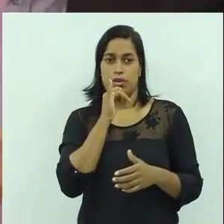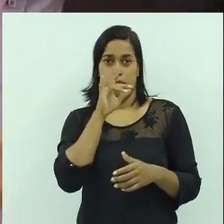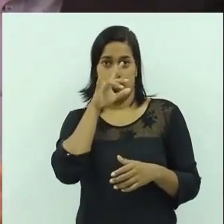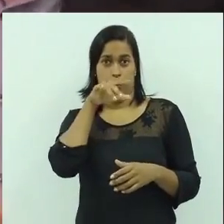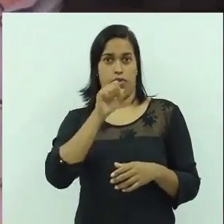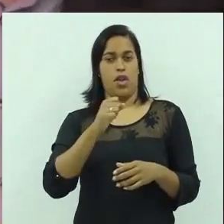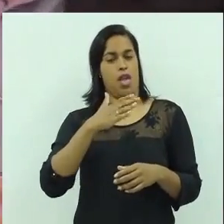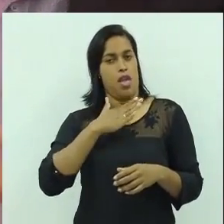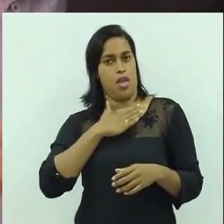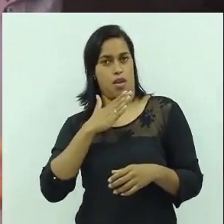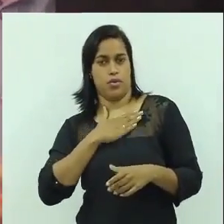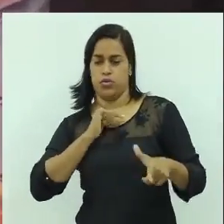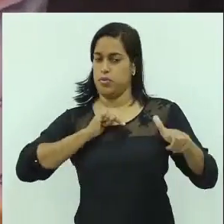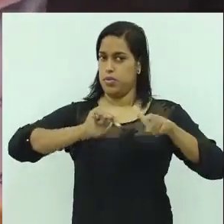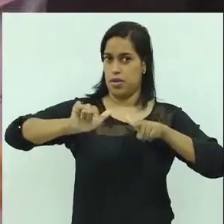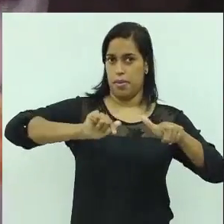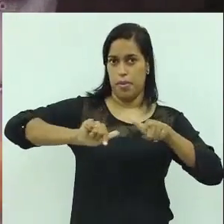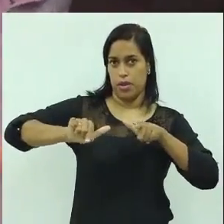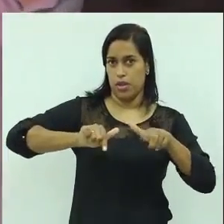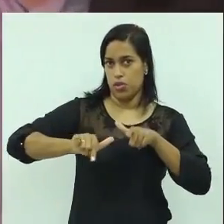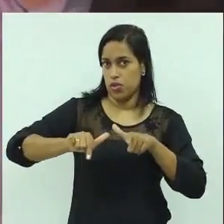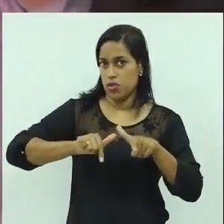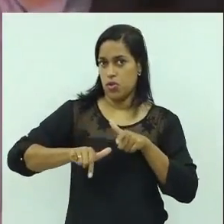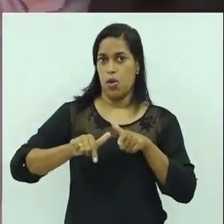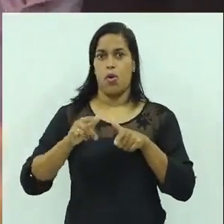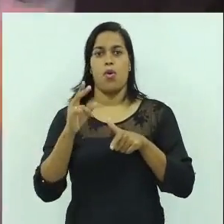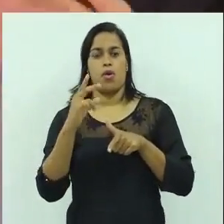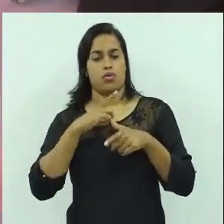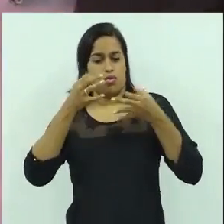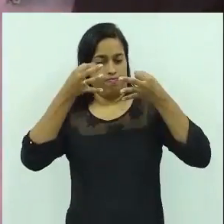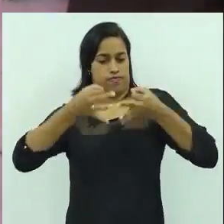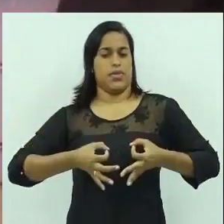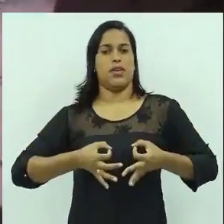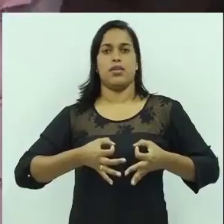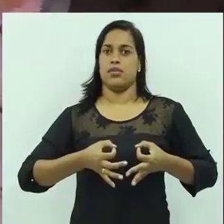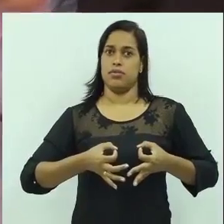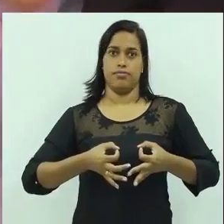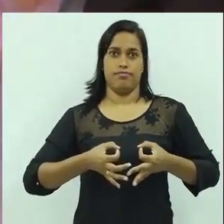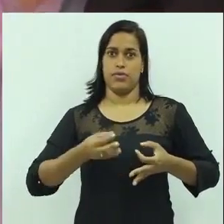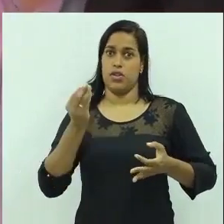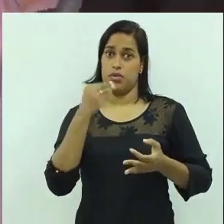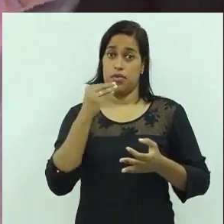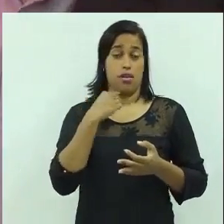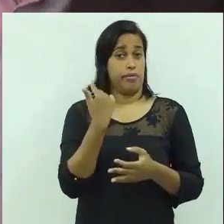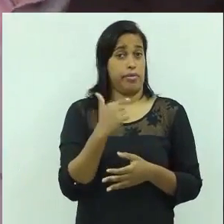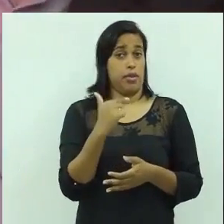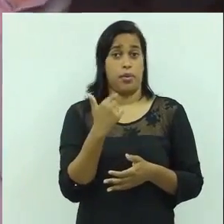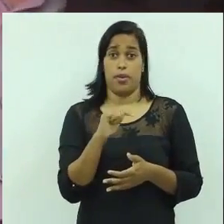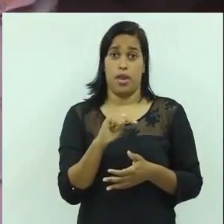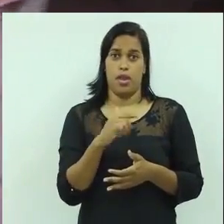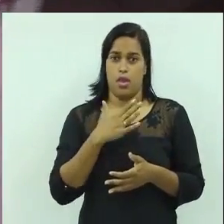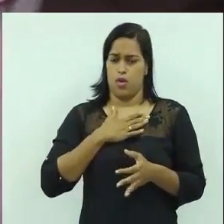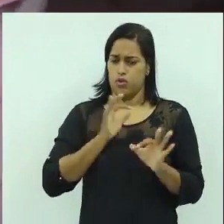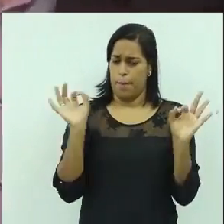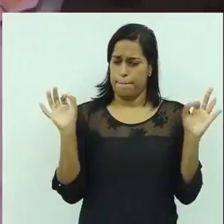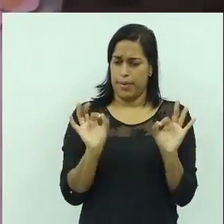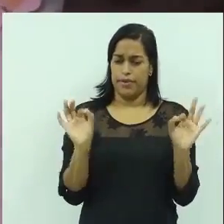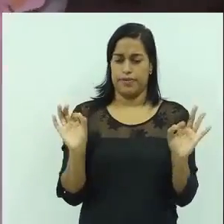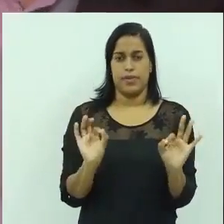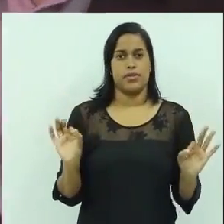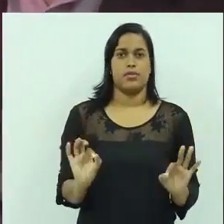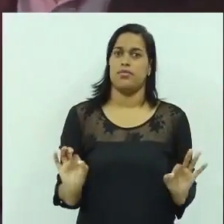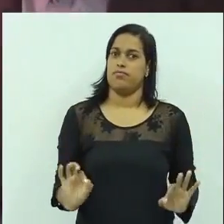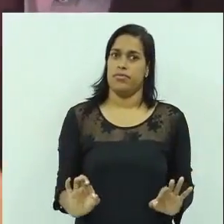fortes, eu sou honesto, sou trabalhador e sou obstinado por resultados. Pontos fracos, não tenho. Ou sou perfeccionista. Ou então né?